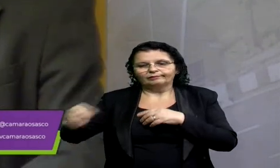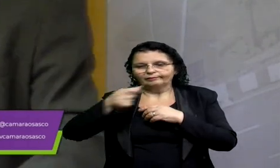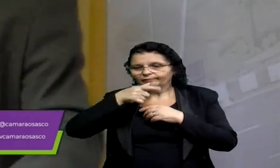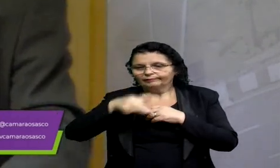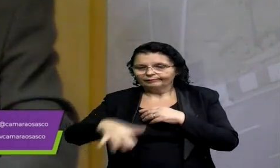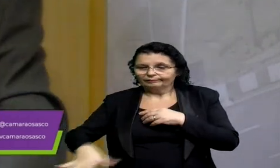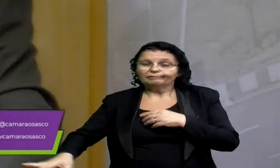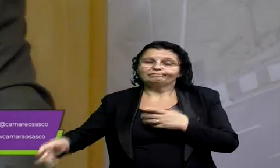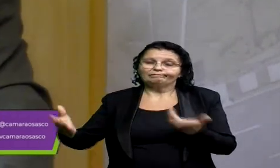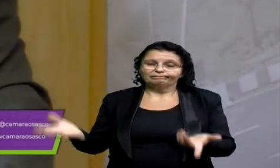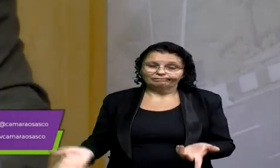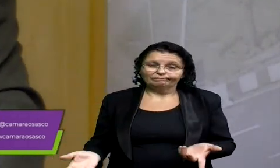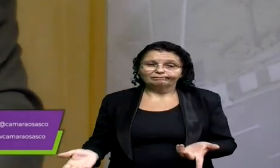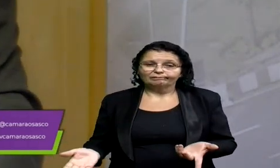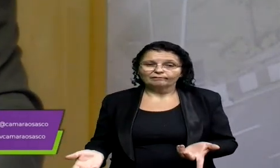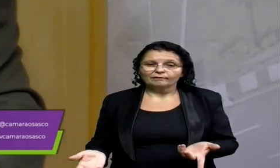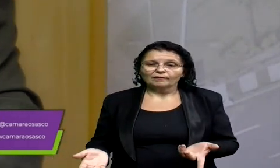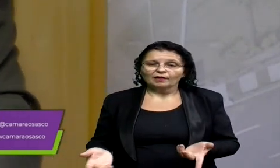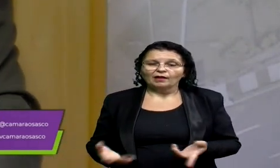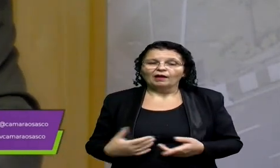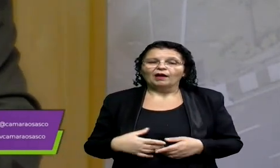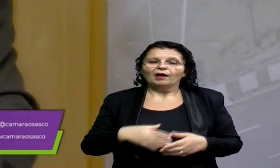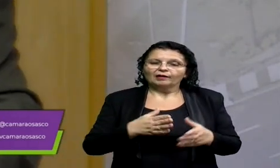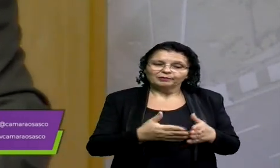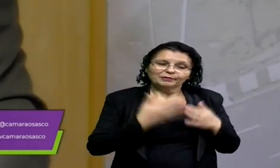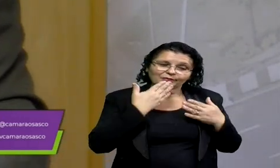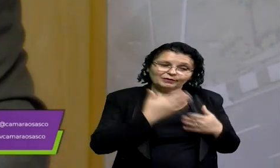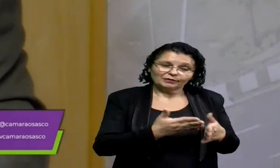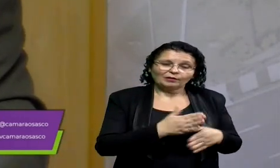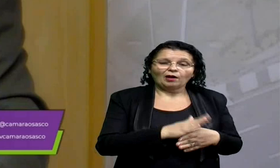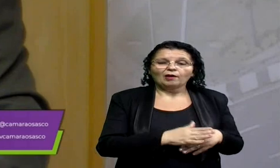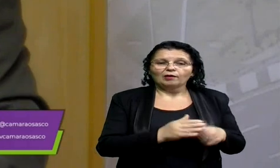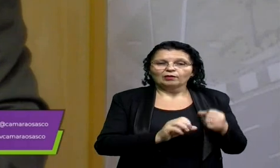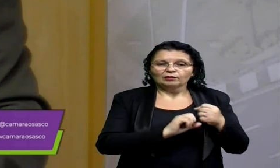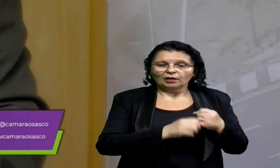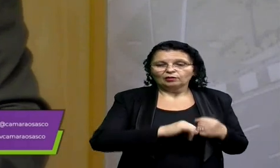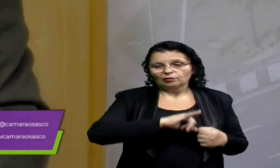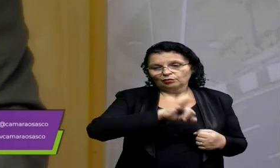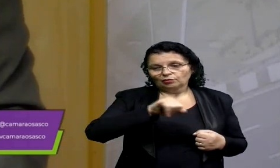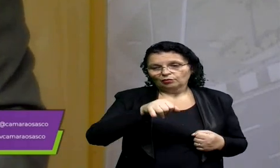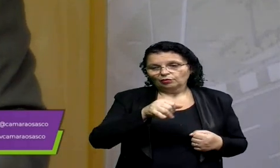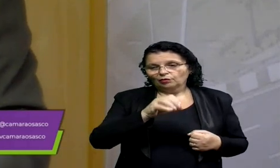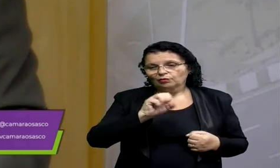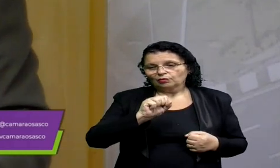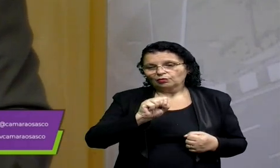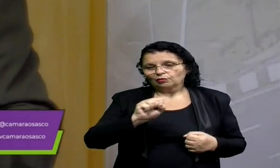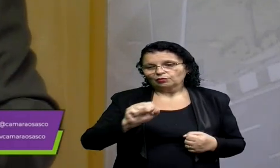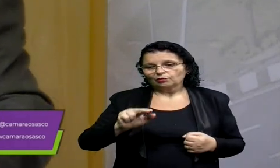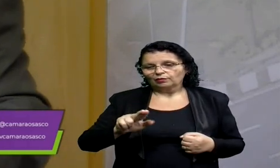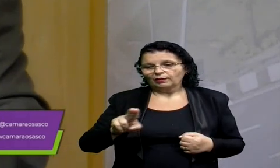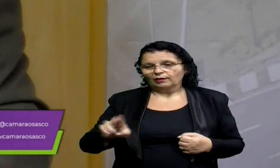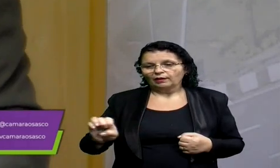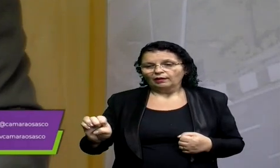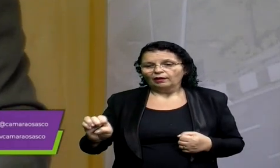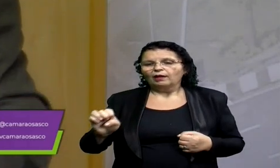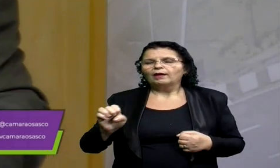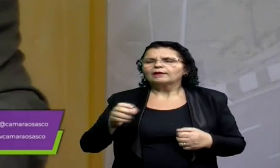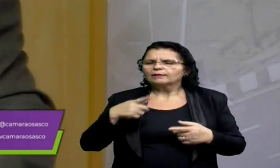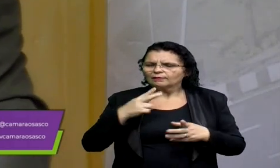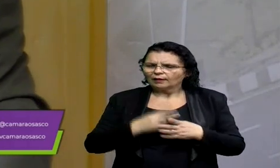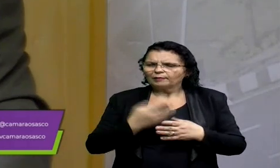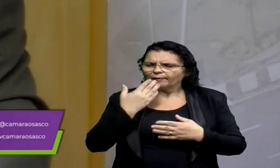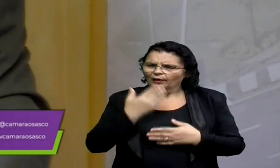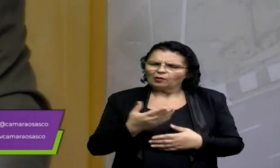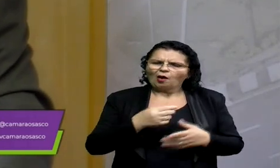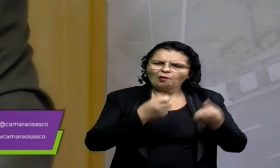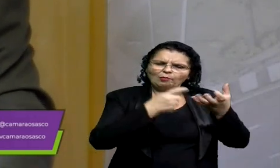infelizmente ou felizmente ainda tenho lá o Josué né que foi da Sabesp você vê ele é aposentado ele não está mais na Sabesp mas eu passo para